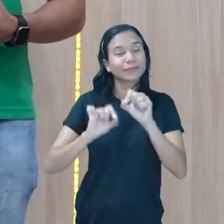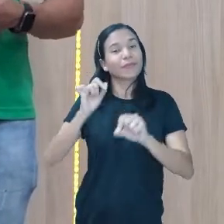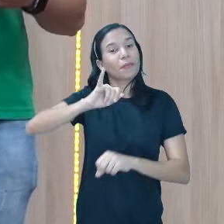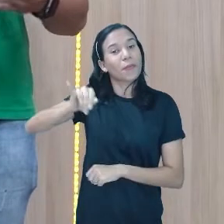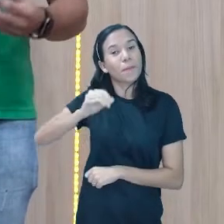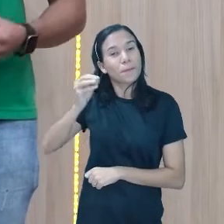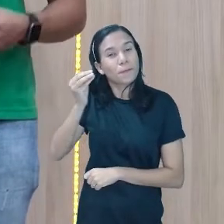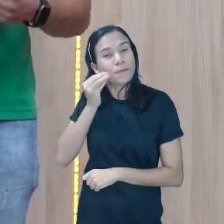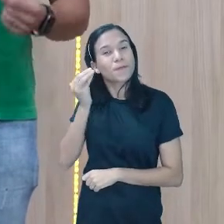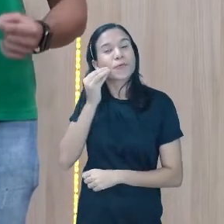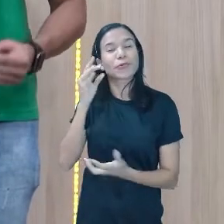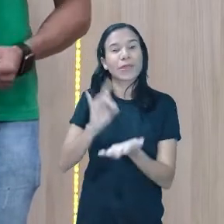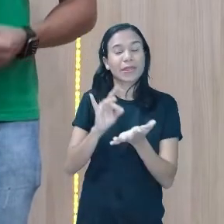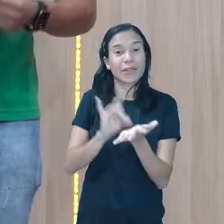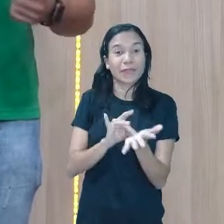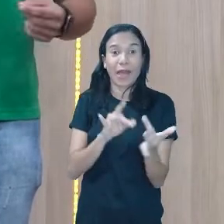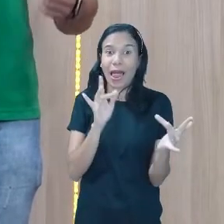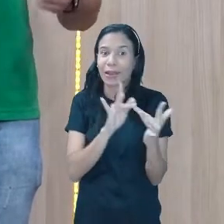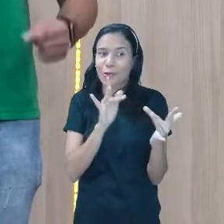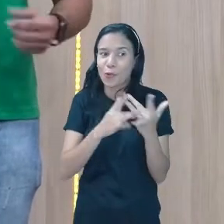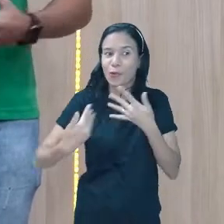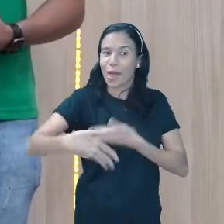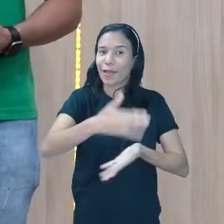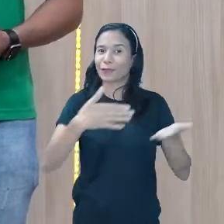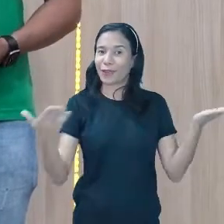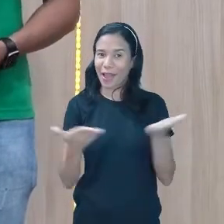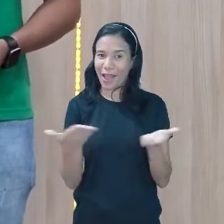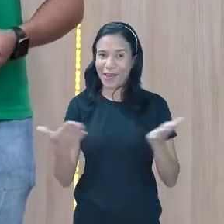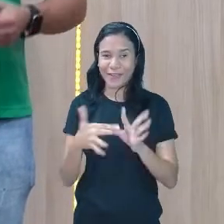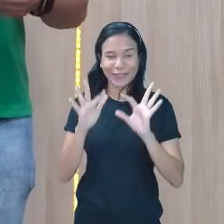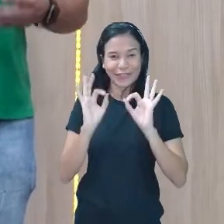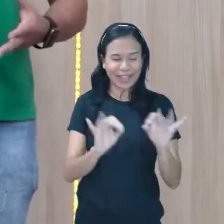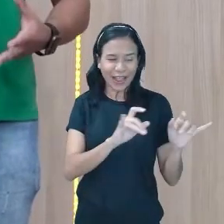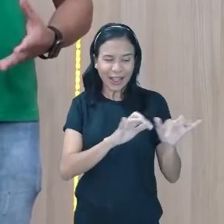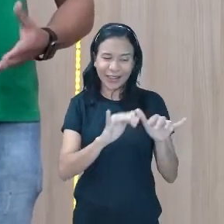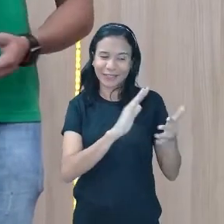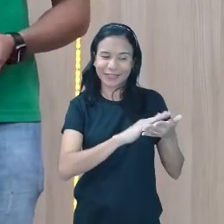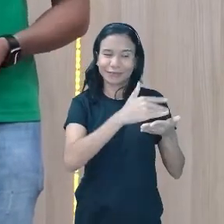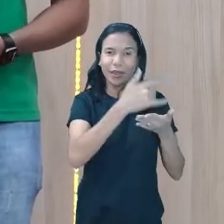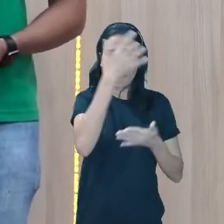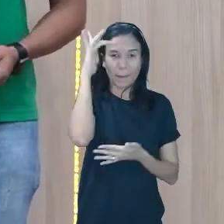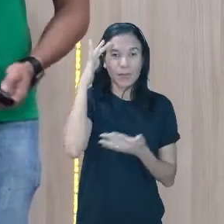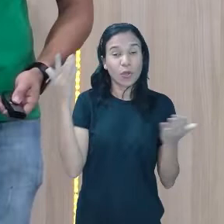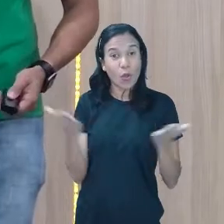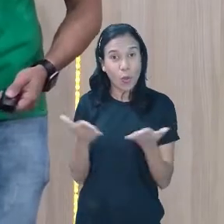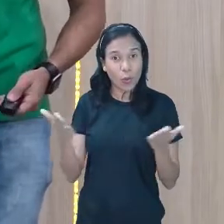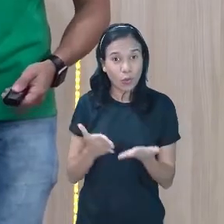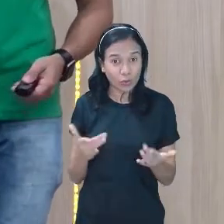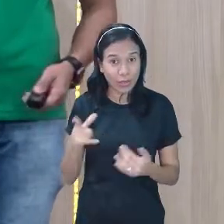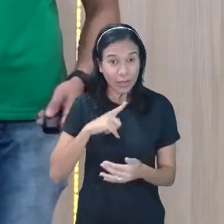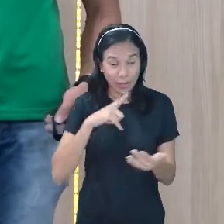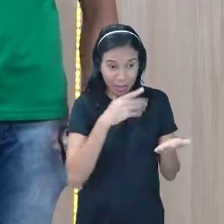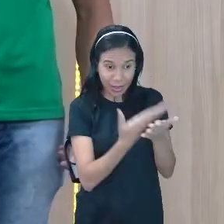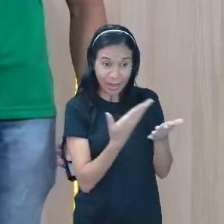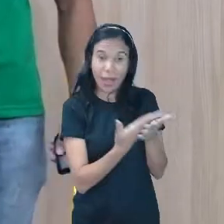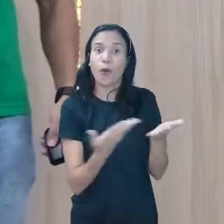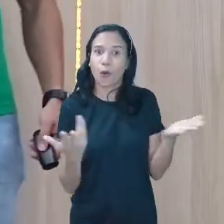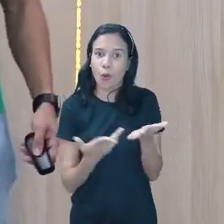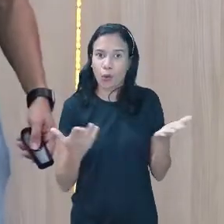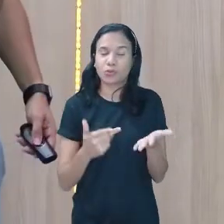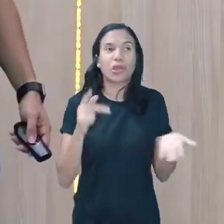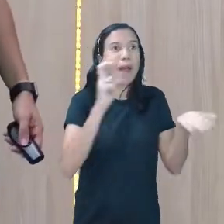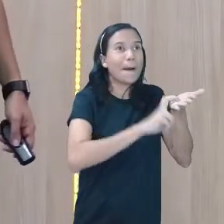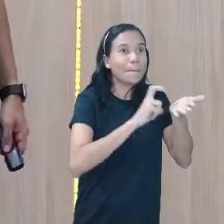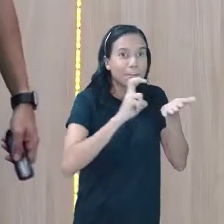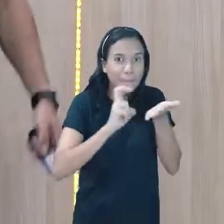tem a oportunidade de interagir ao vivo aqui com a gente, tá bom? Quem está me acompanhando hoje, não só nessa aula, mas